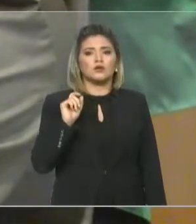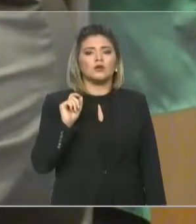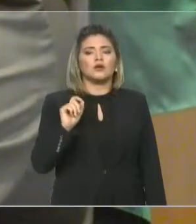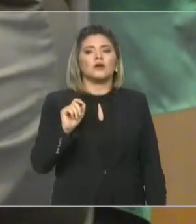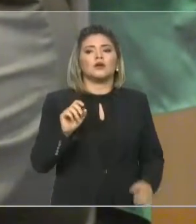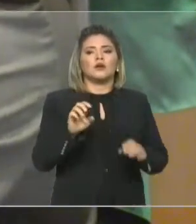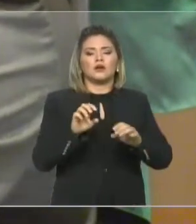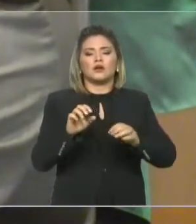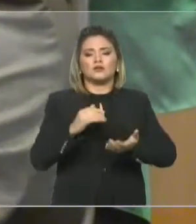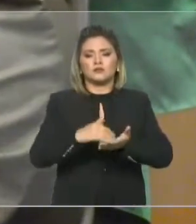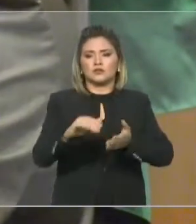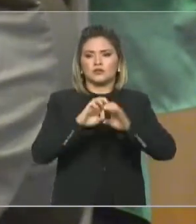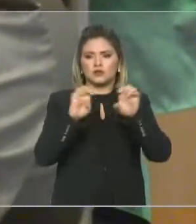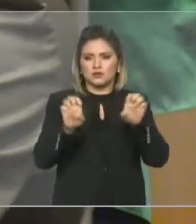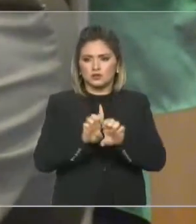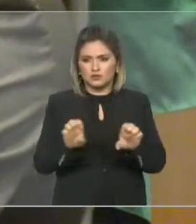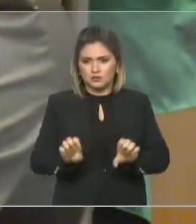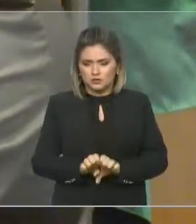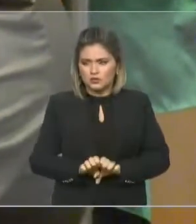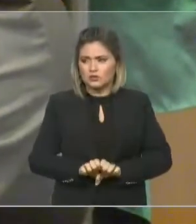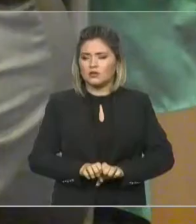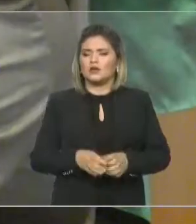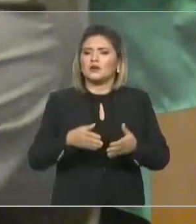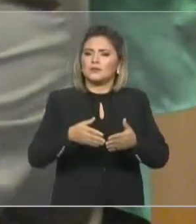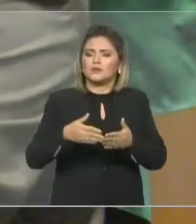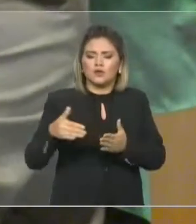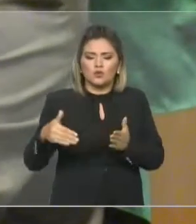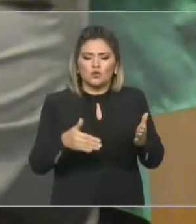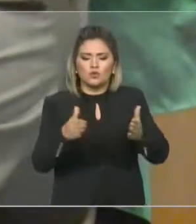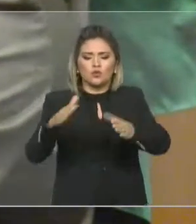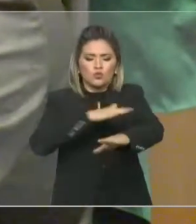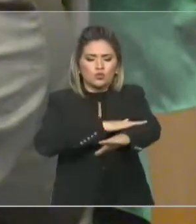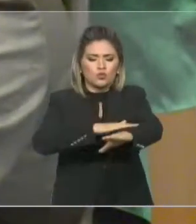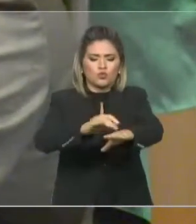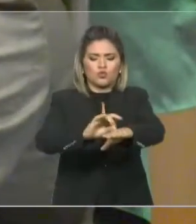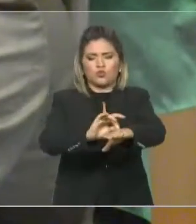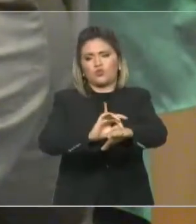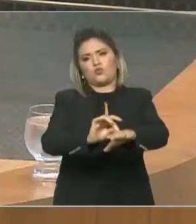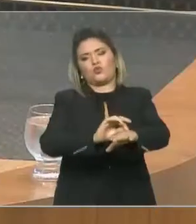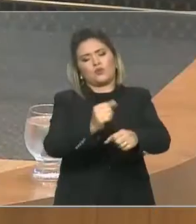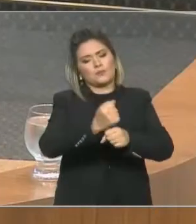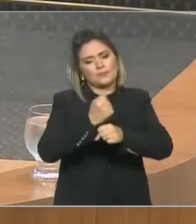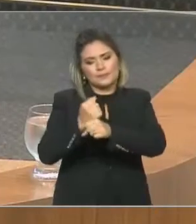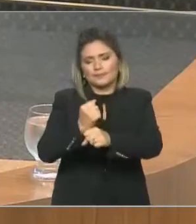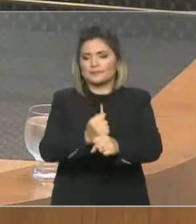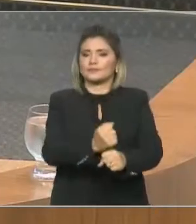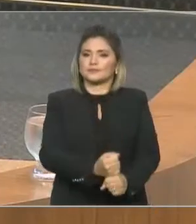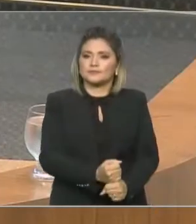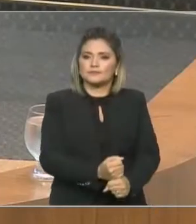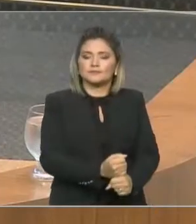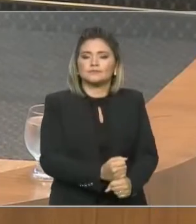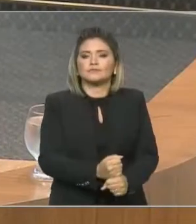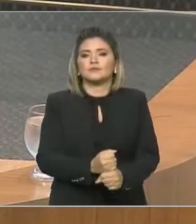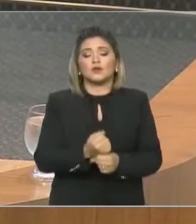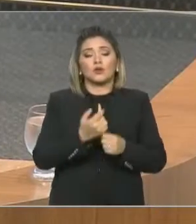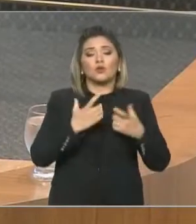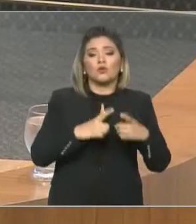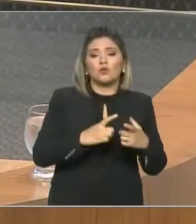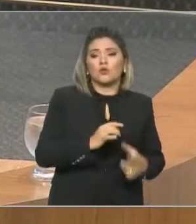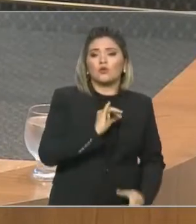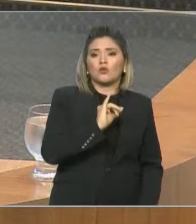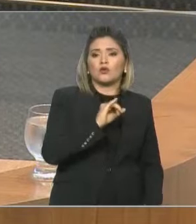que liga Independência Lago da Pedra, é a MA-119, onde tem um fluxo de veículos e